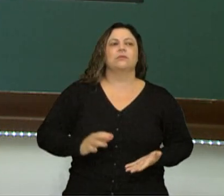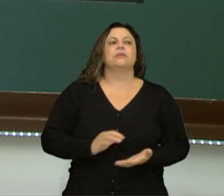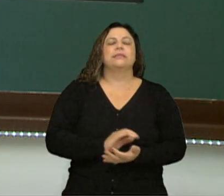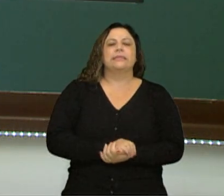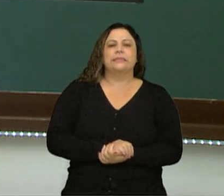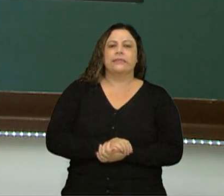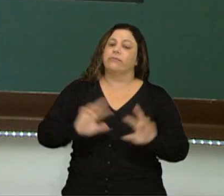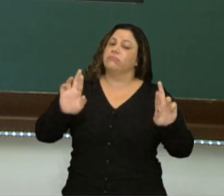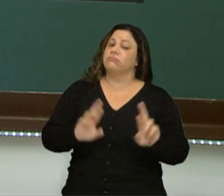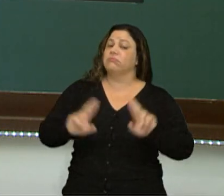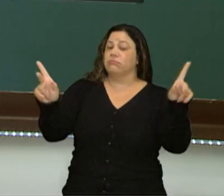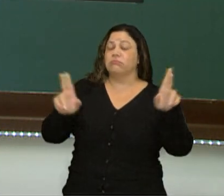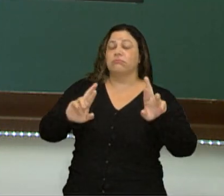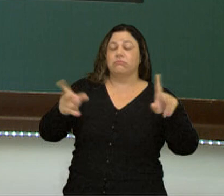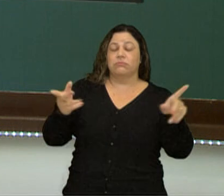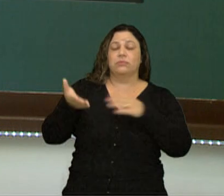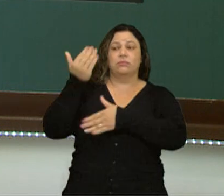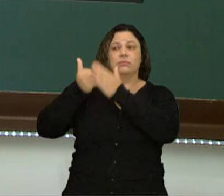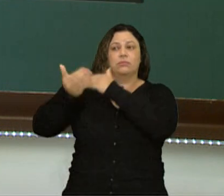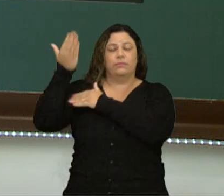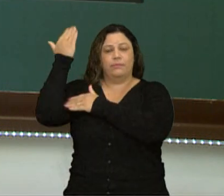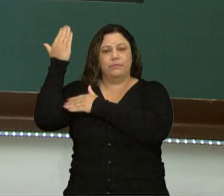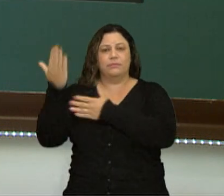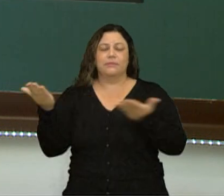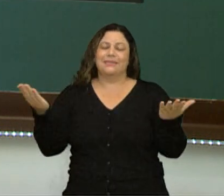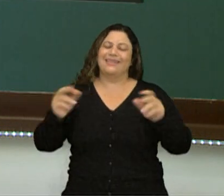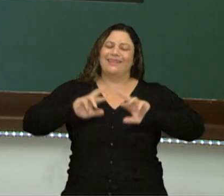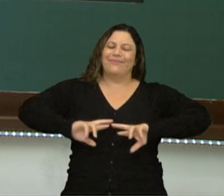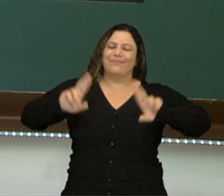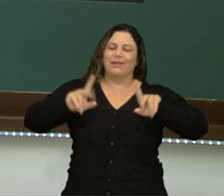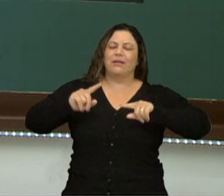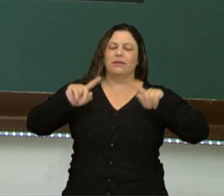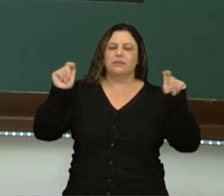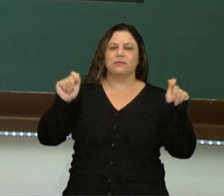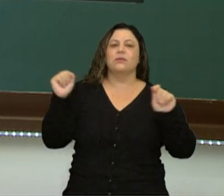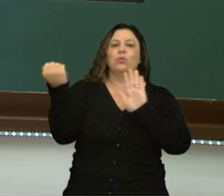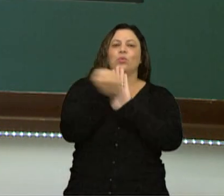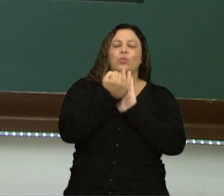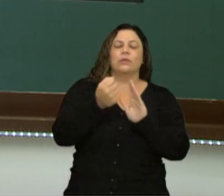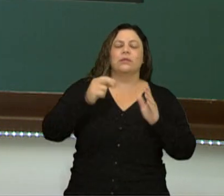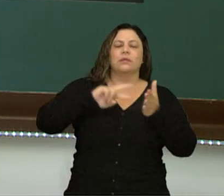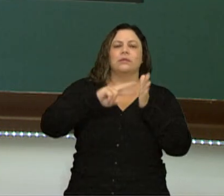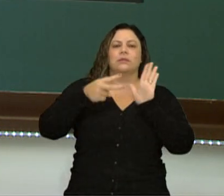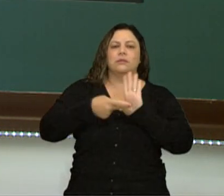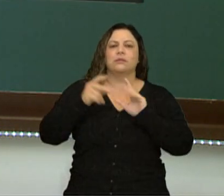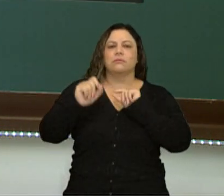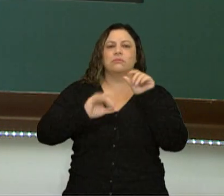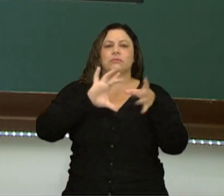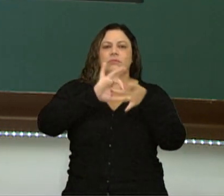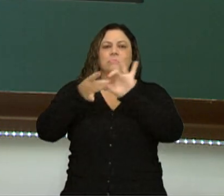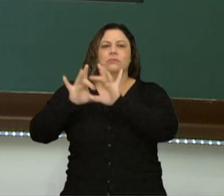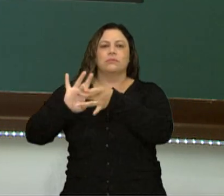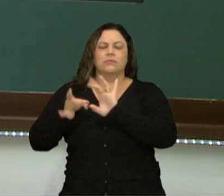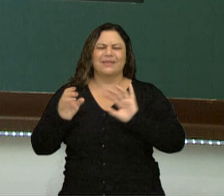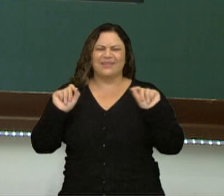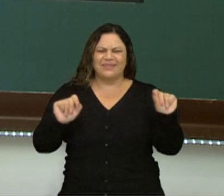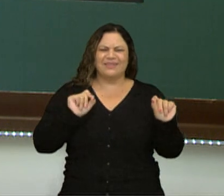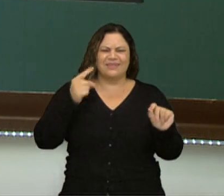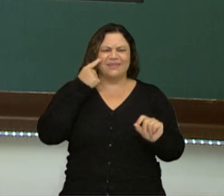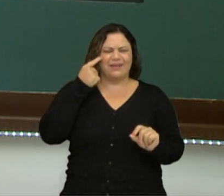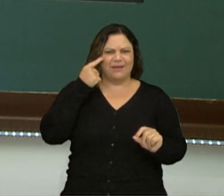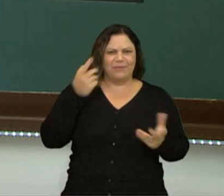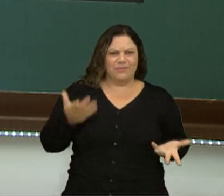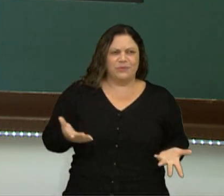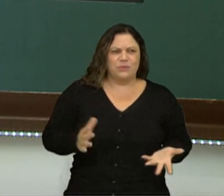De maneira diferente das que foram anteriores, mas vai ocorrer. E o que será que esse símbolo representa, além de ser das Olimpíadas? Já parou para